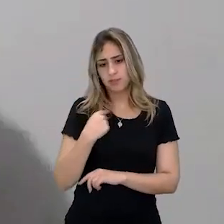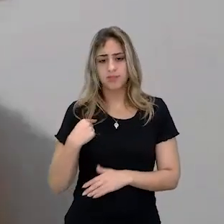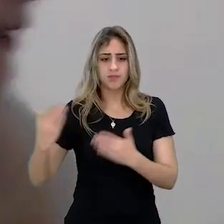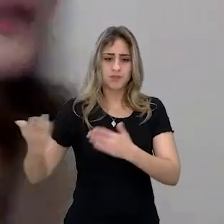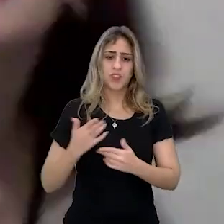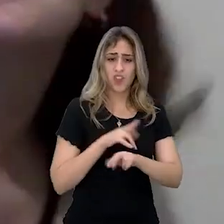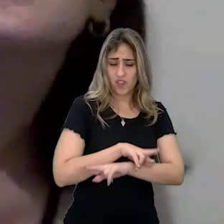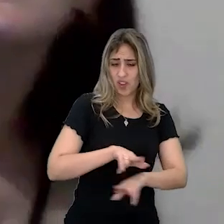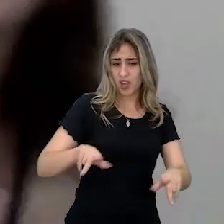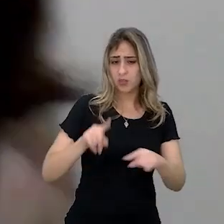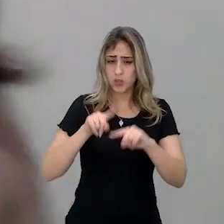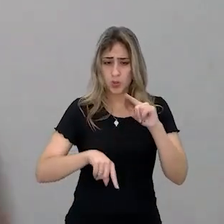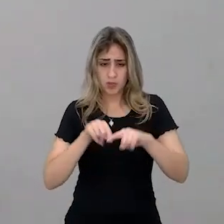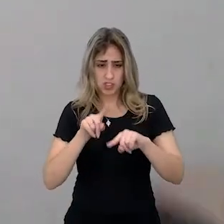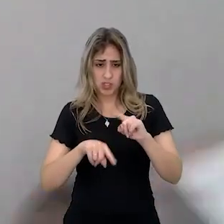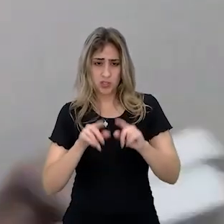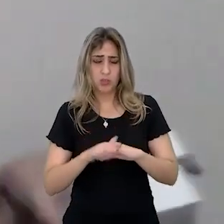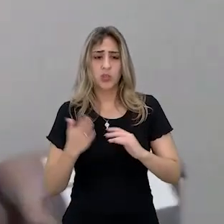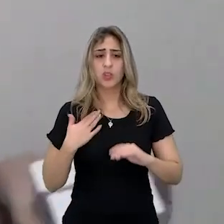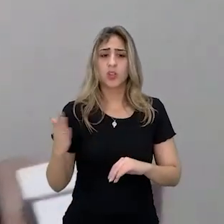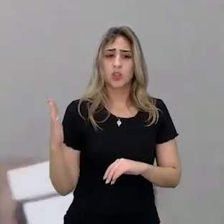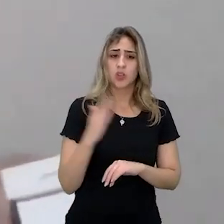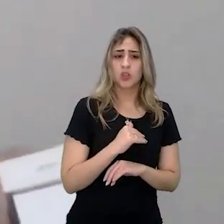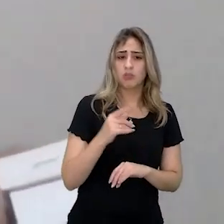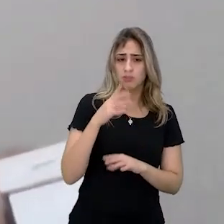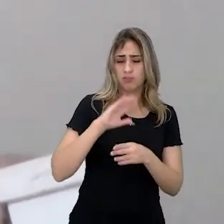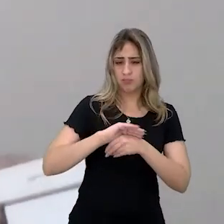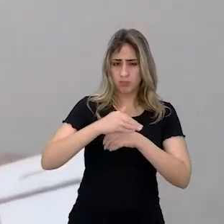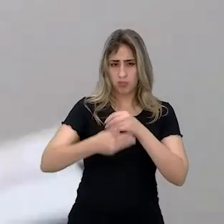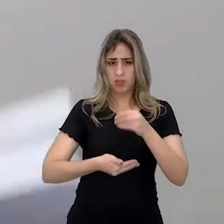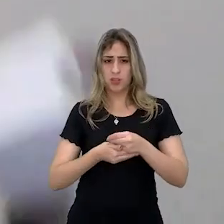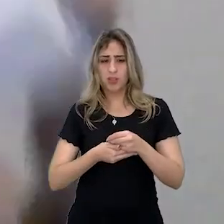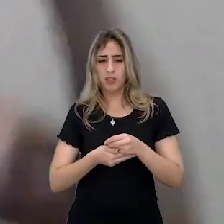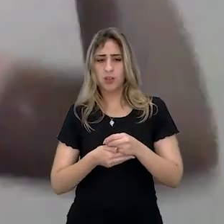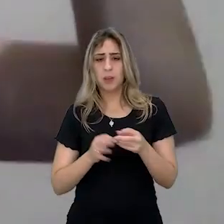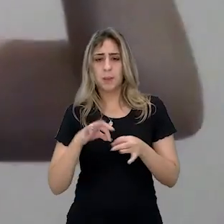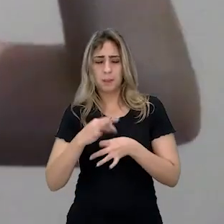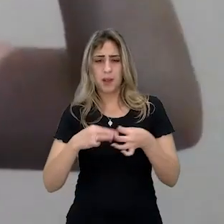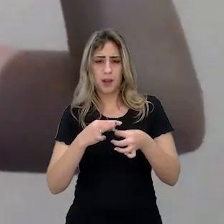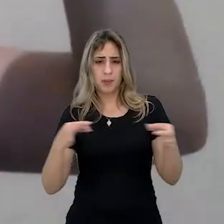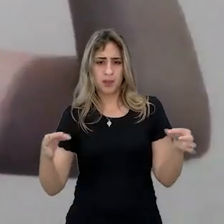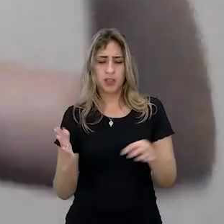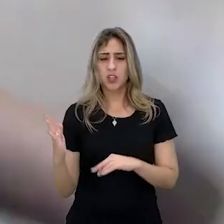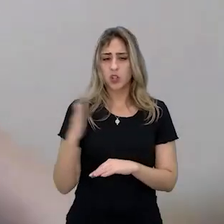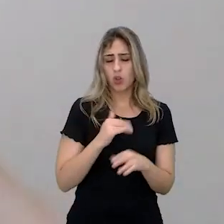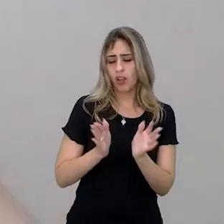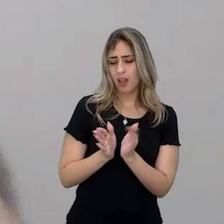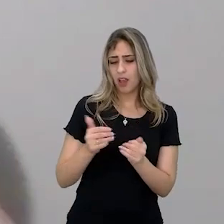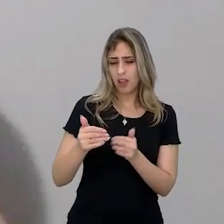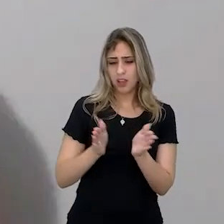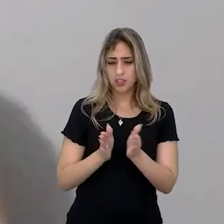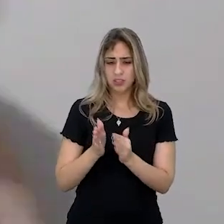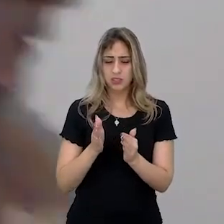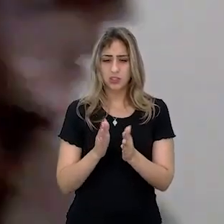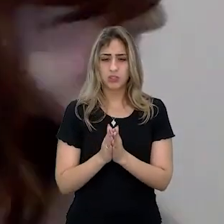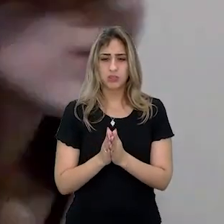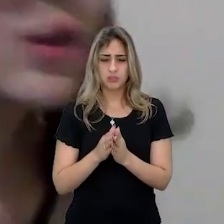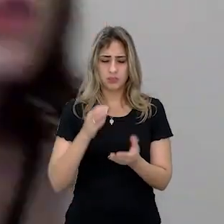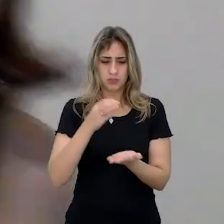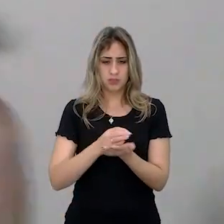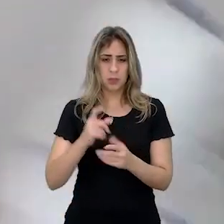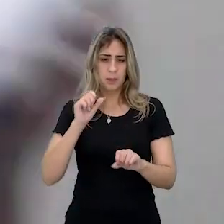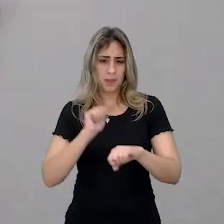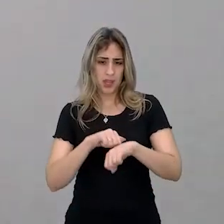vários objetos aqui. Eu trouxe um rolinho de barbante, trouxe caixinha de madeira,